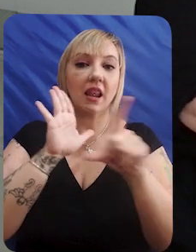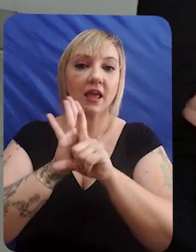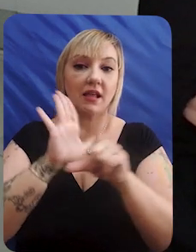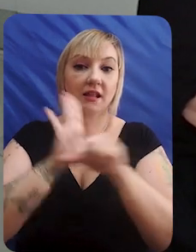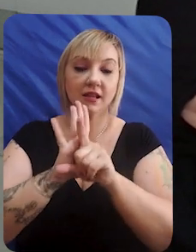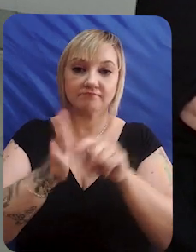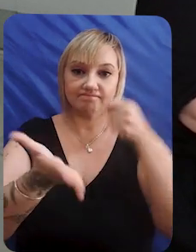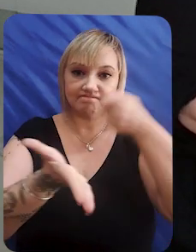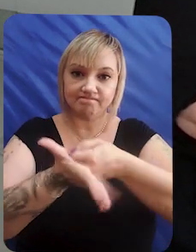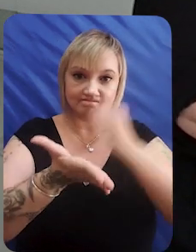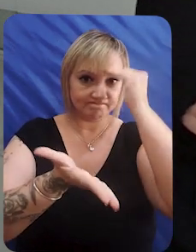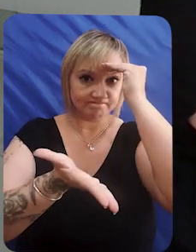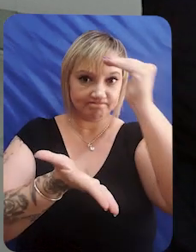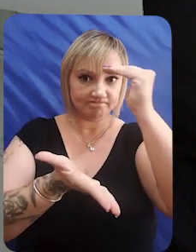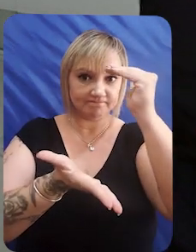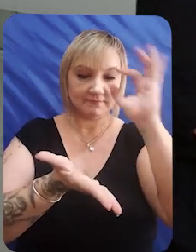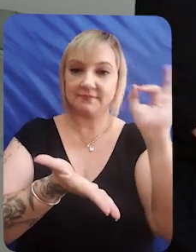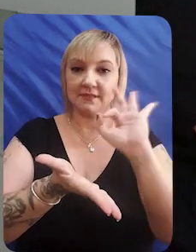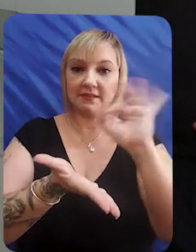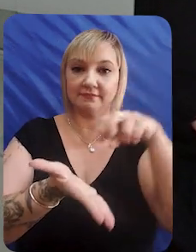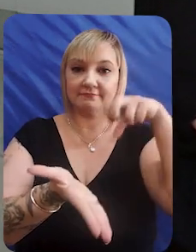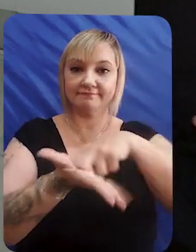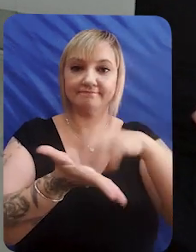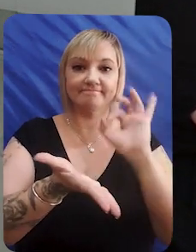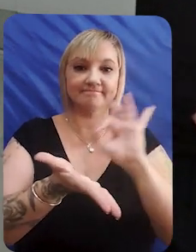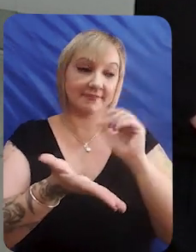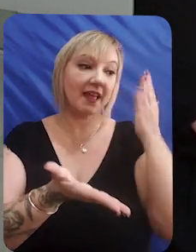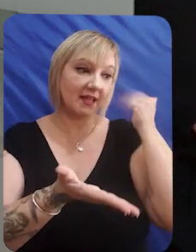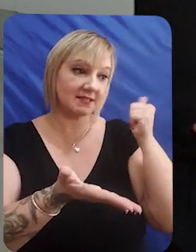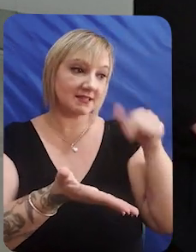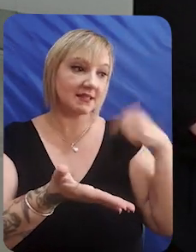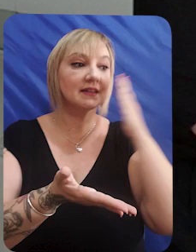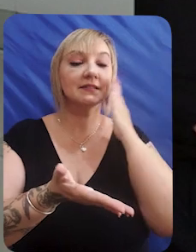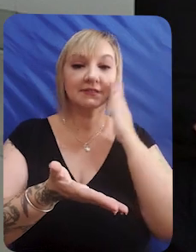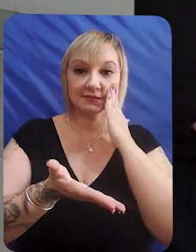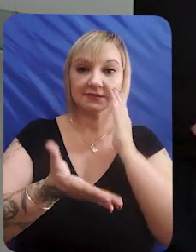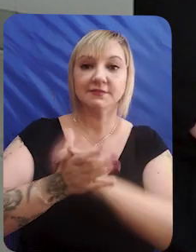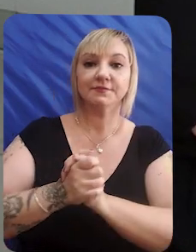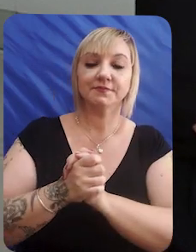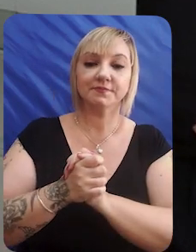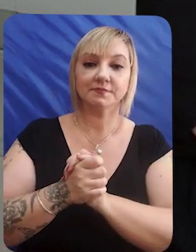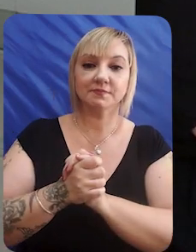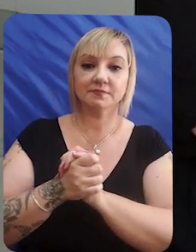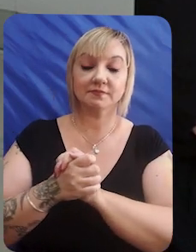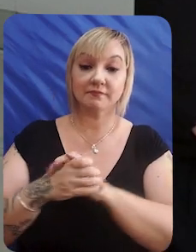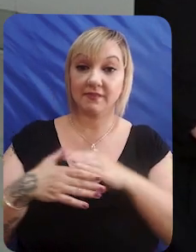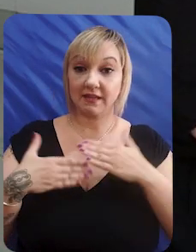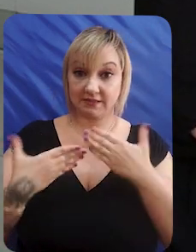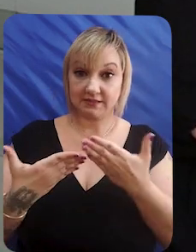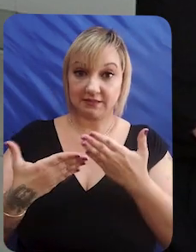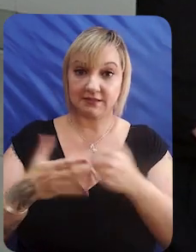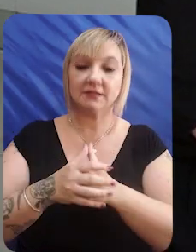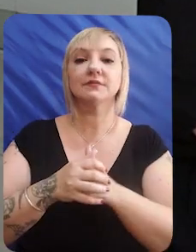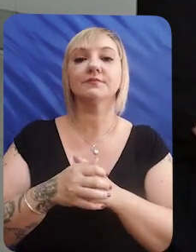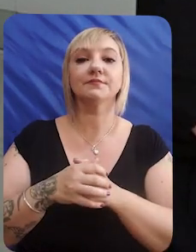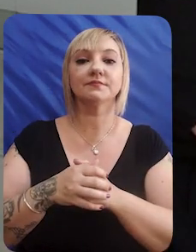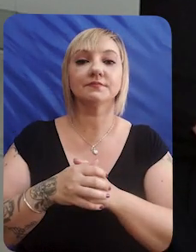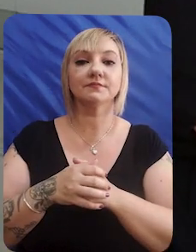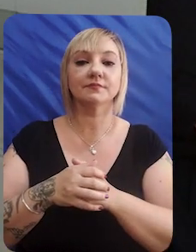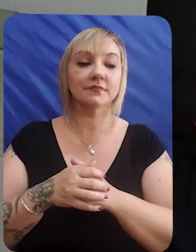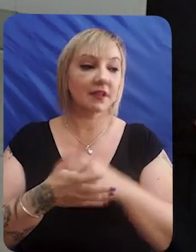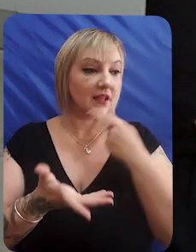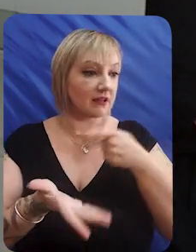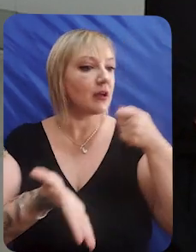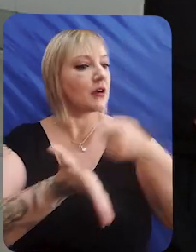mas cumprir eu sei como é que punir não existem. Isso eu sei, isso a gente sabe muito bem como é que é. Então vamos torcer para começar, vamos começar a